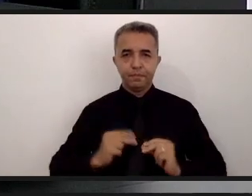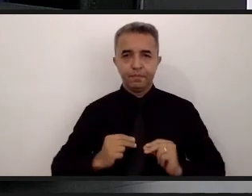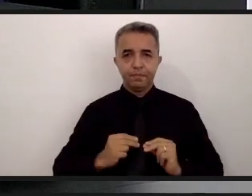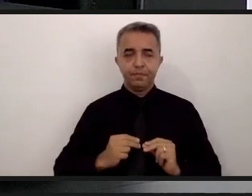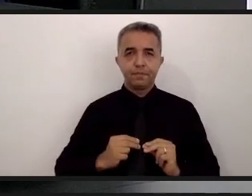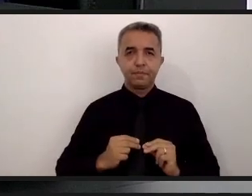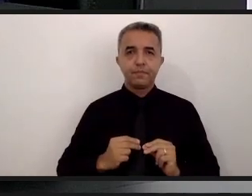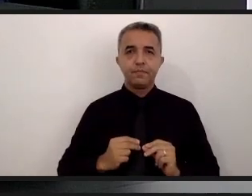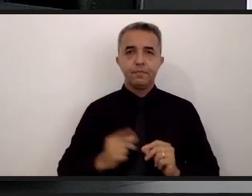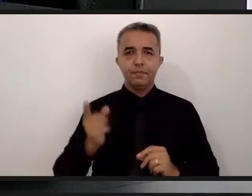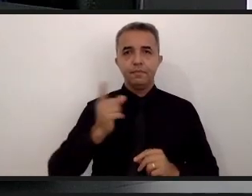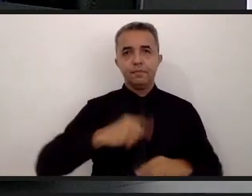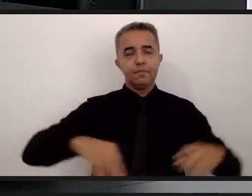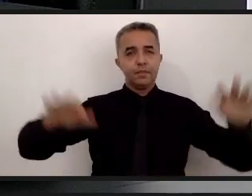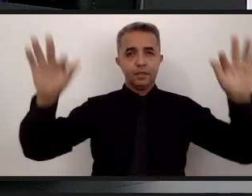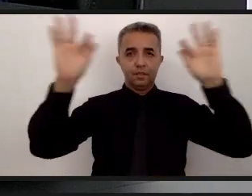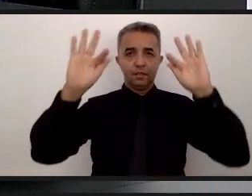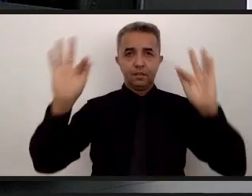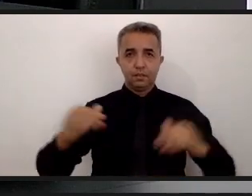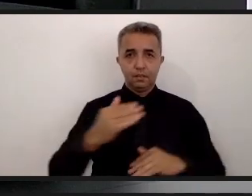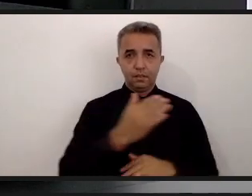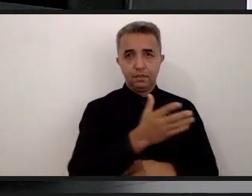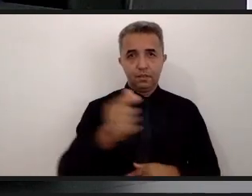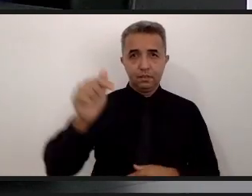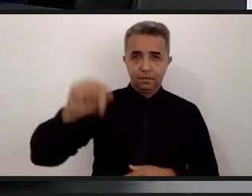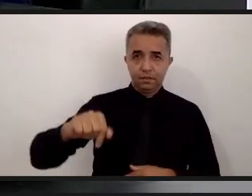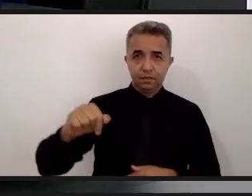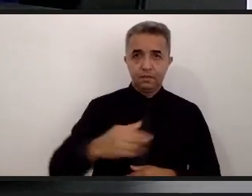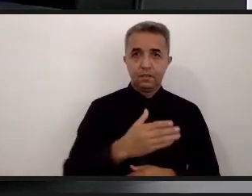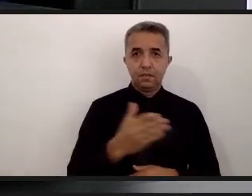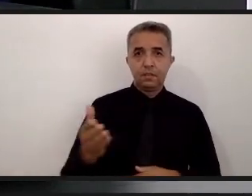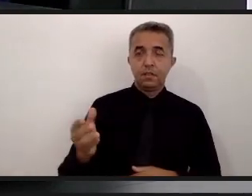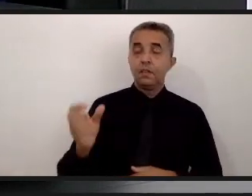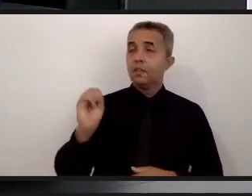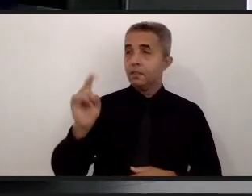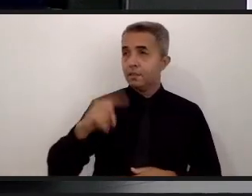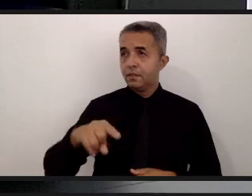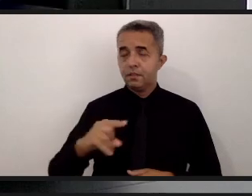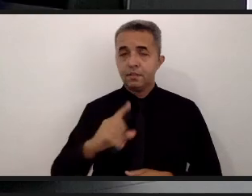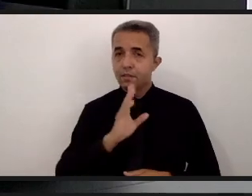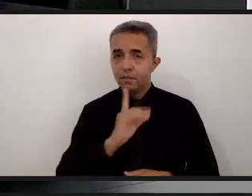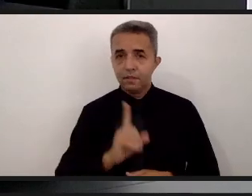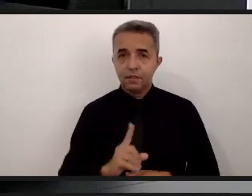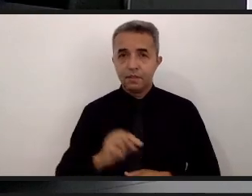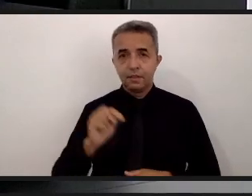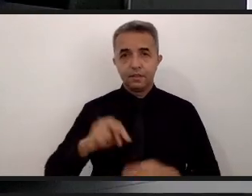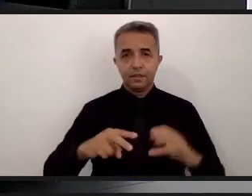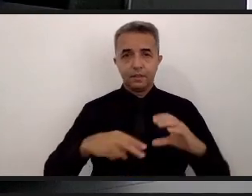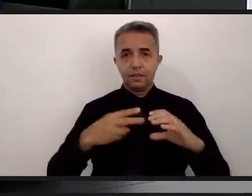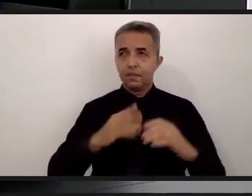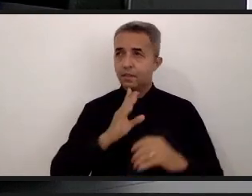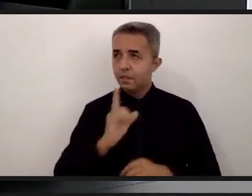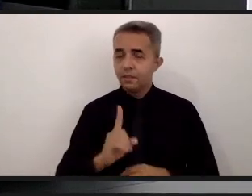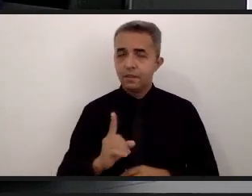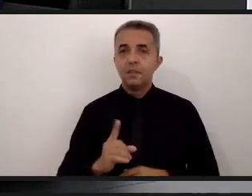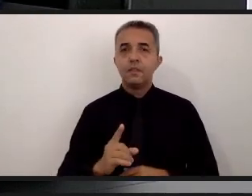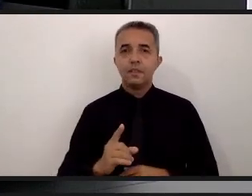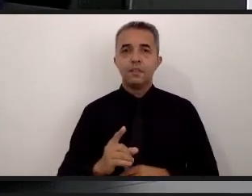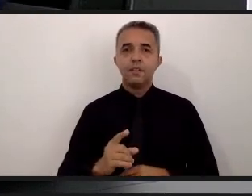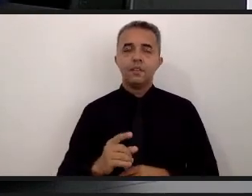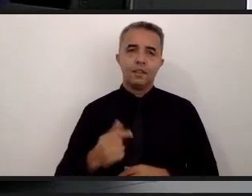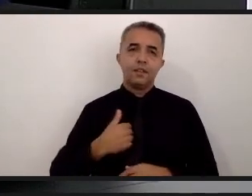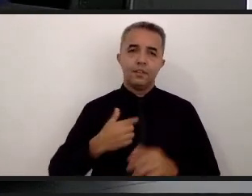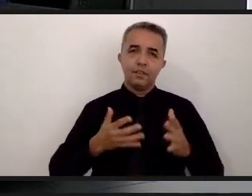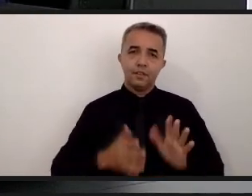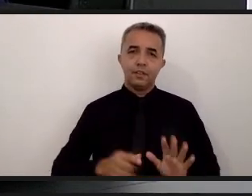aqui. Sejam muito bem-vindos. Para quem não conhecia ainda a Câmara Municipal, tem muito cuiabano que aqui nasceu como eu, mas às vezes